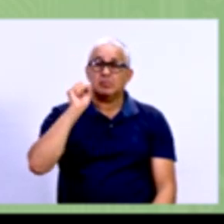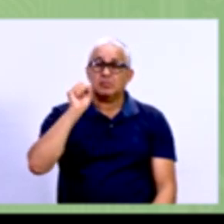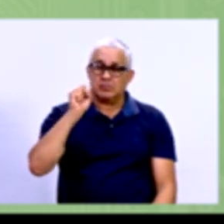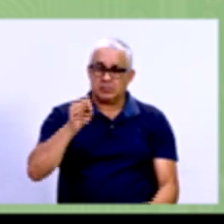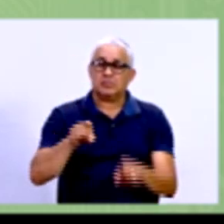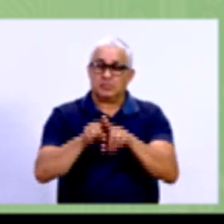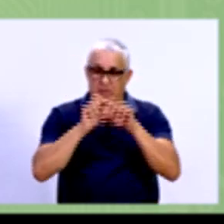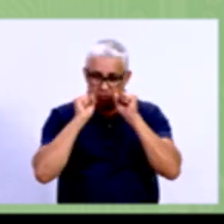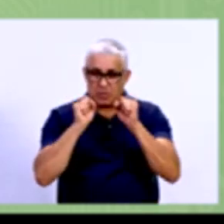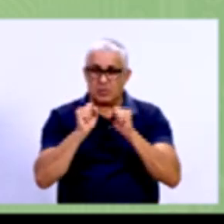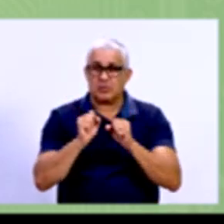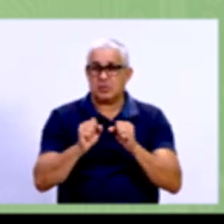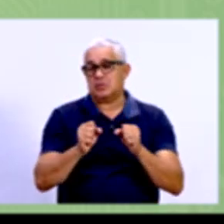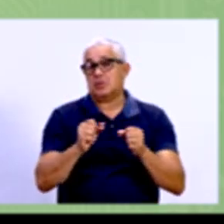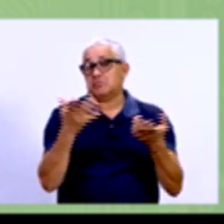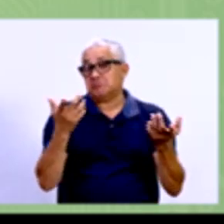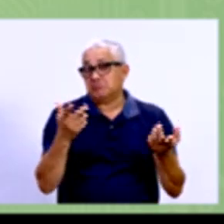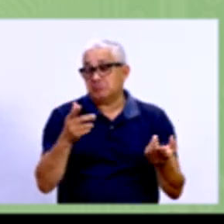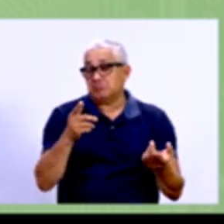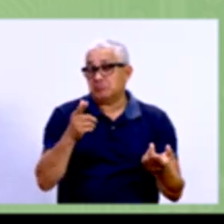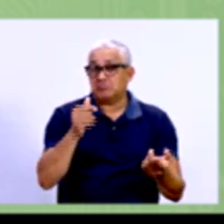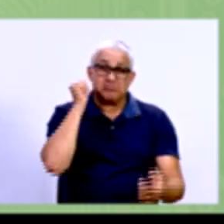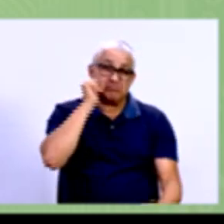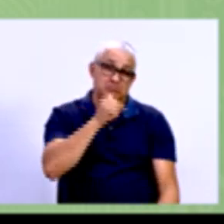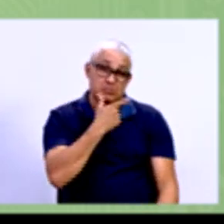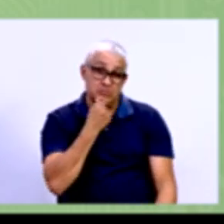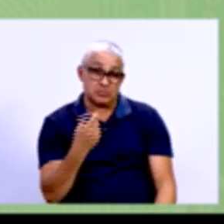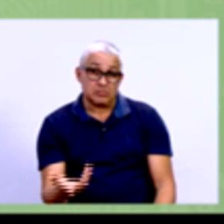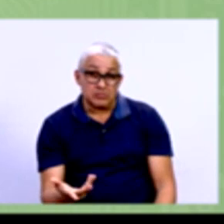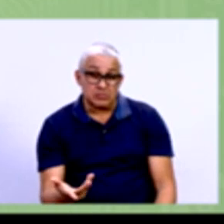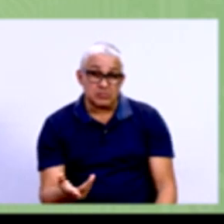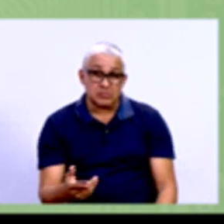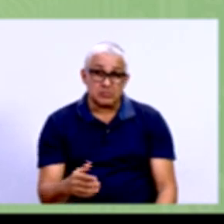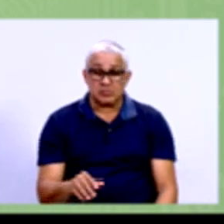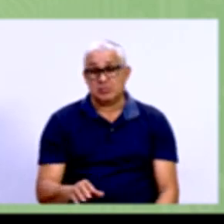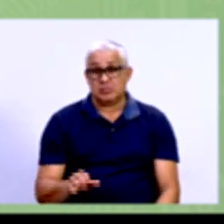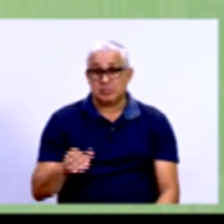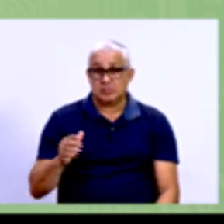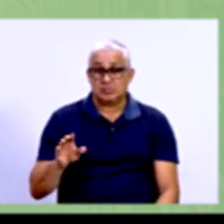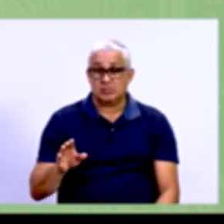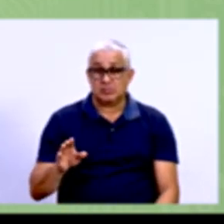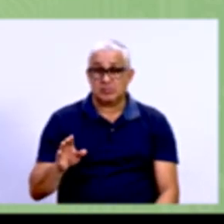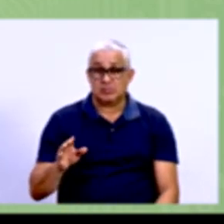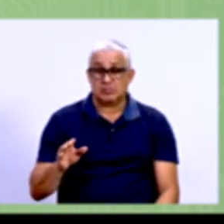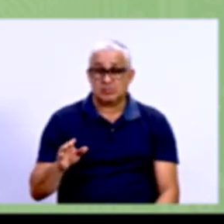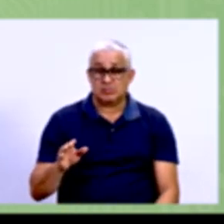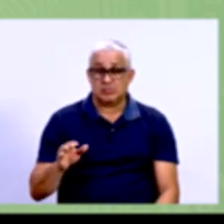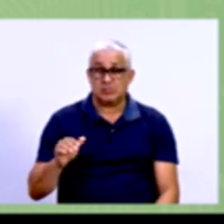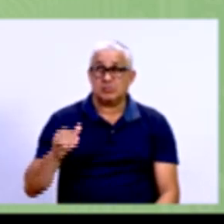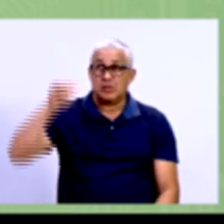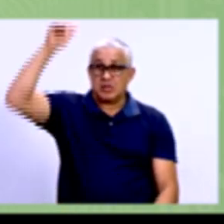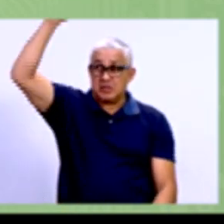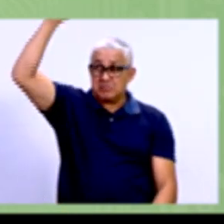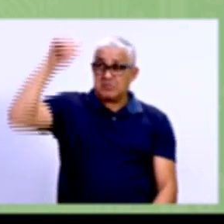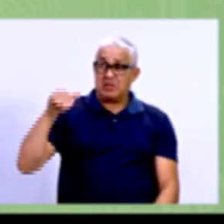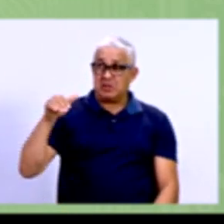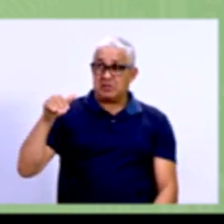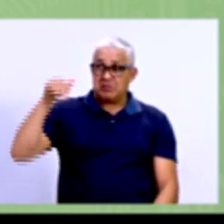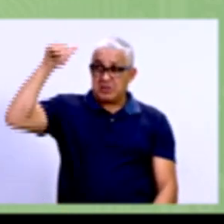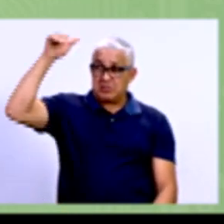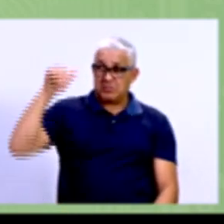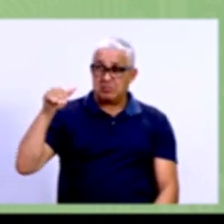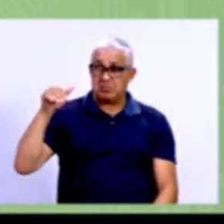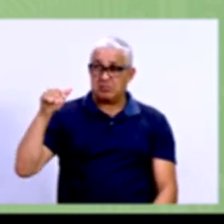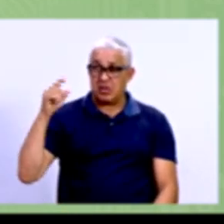Por exemplo, qual é o gênero? Pode ser ou masculino ou feminino. Qual é a altura? Pode ter, lógico,